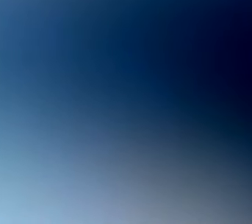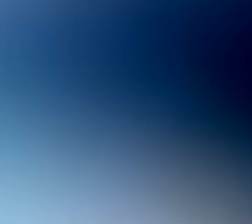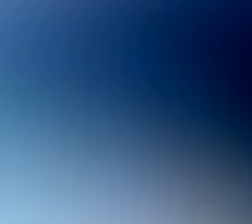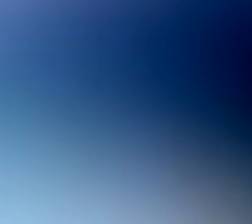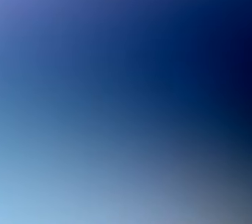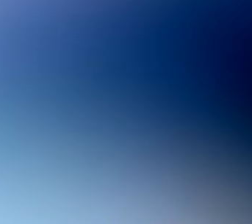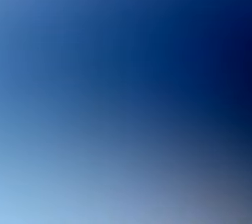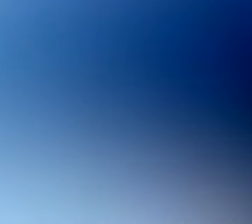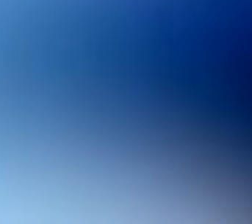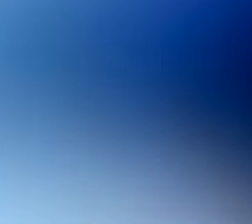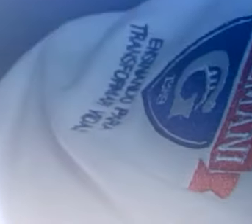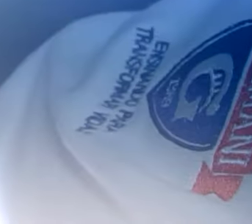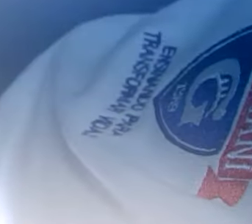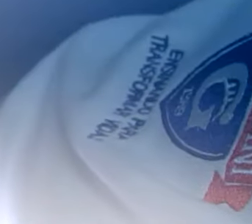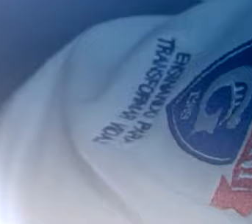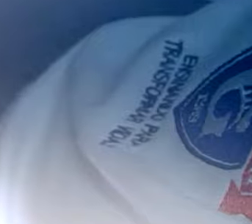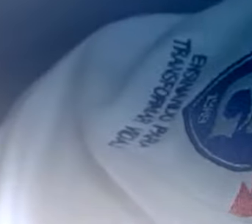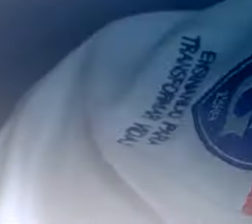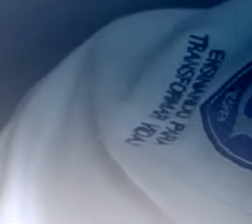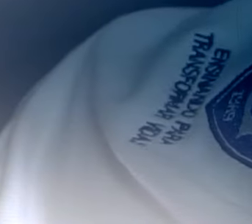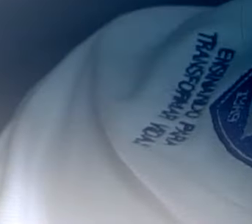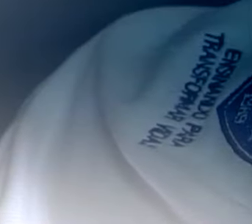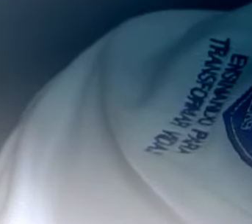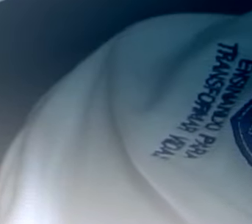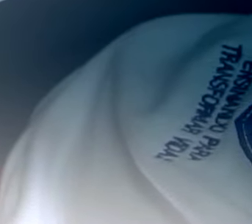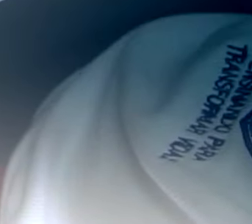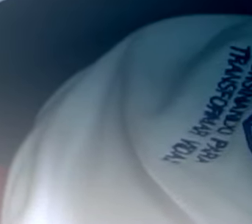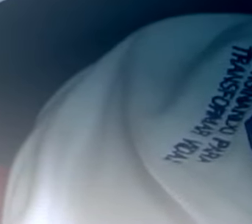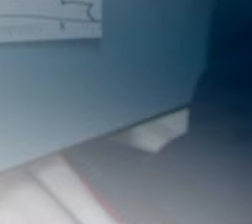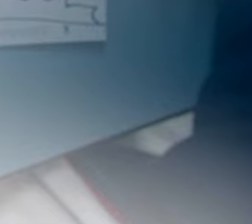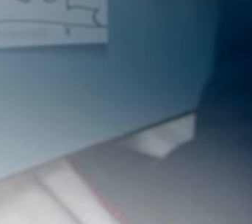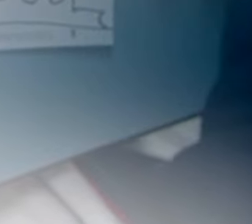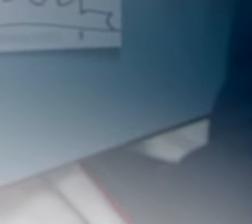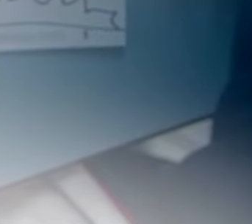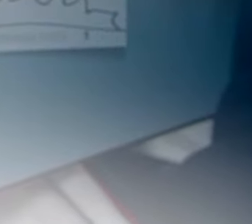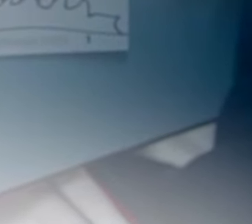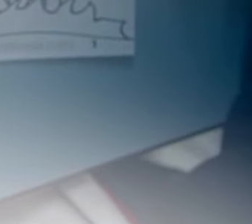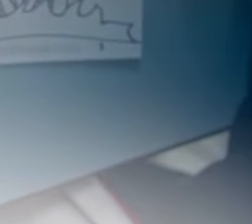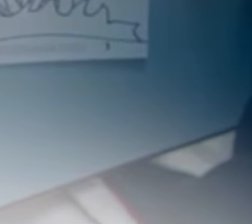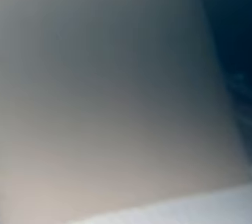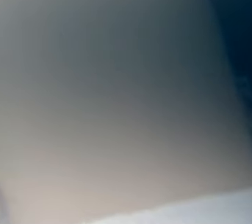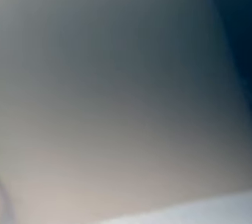editor Getsemani livros cristãos que transformam